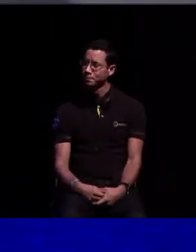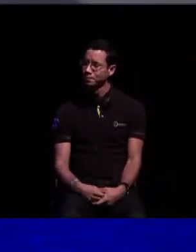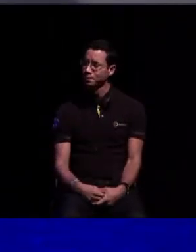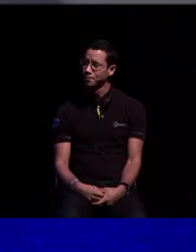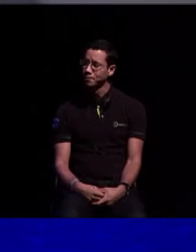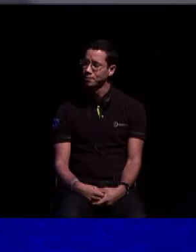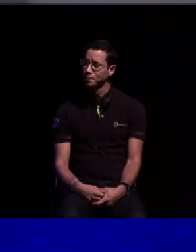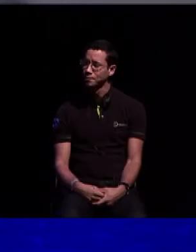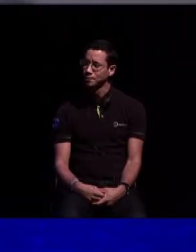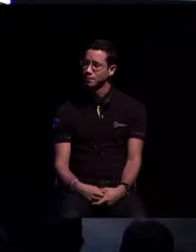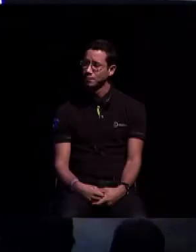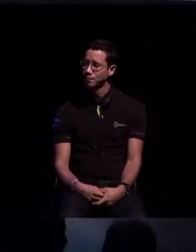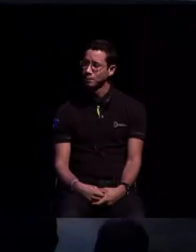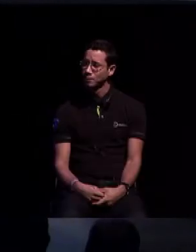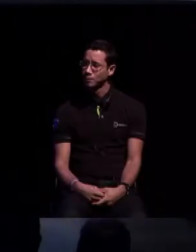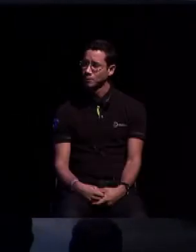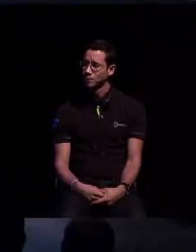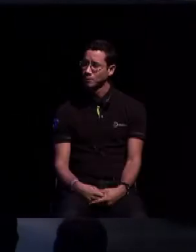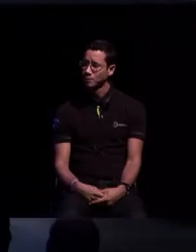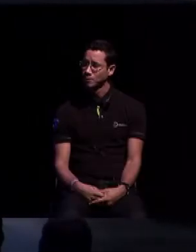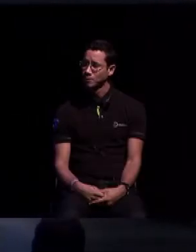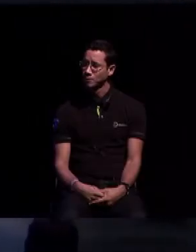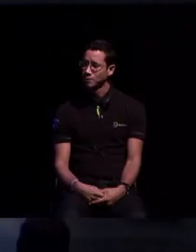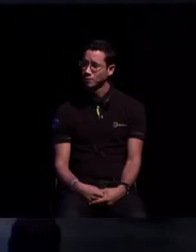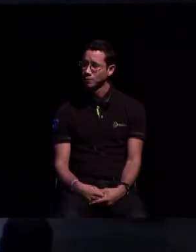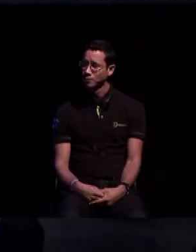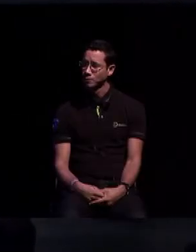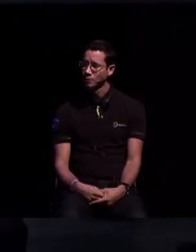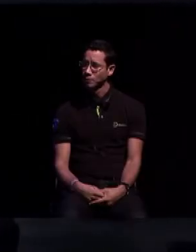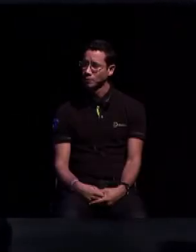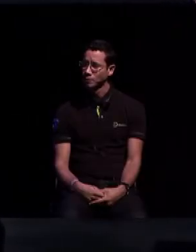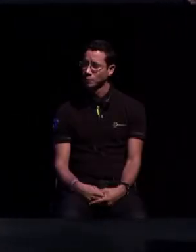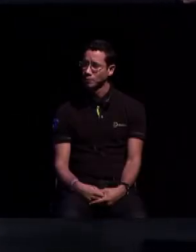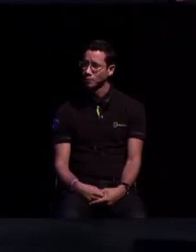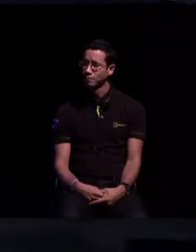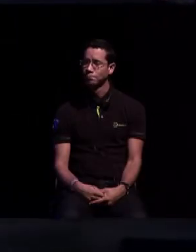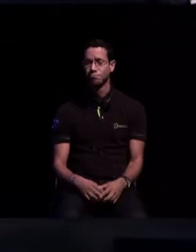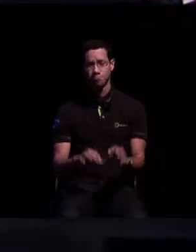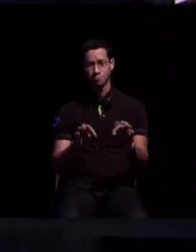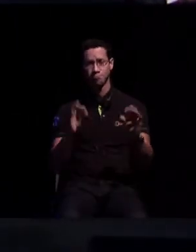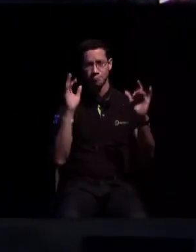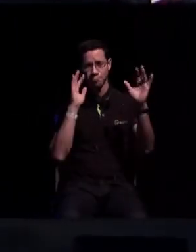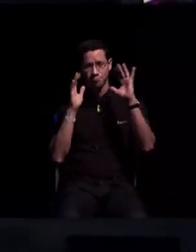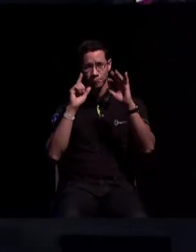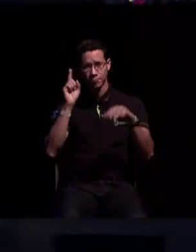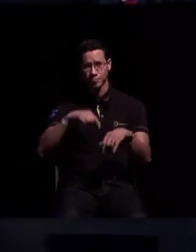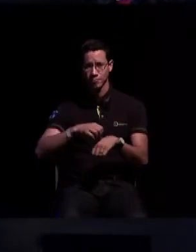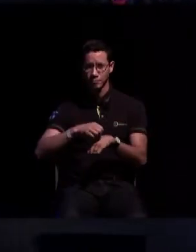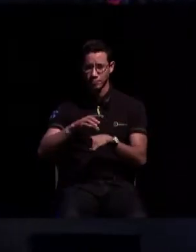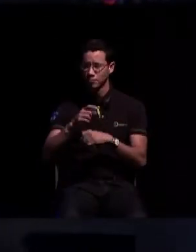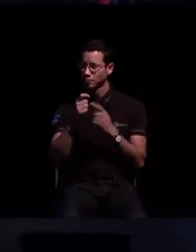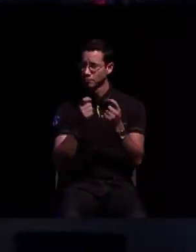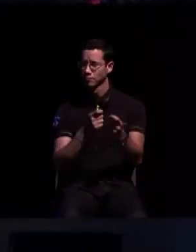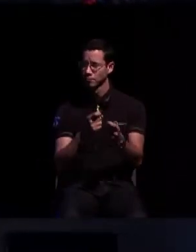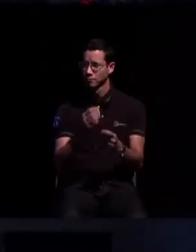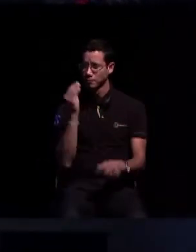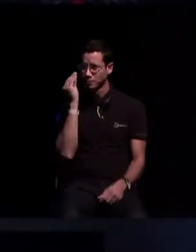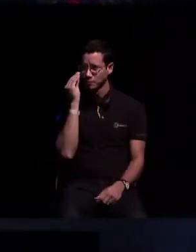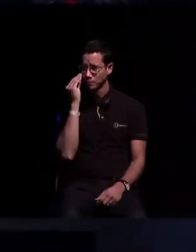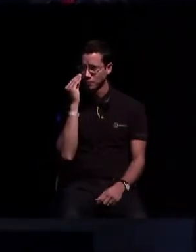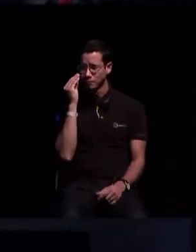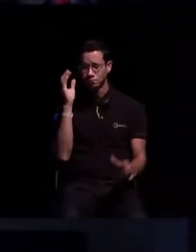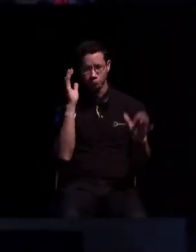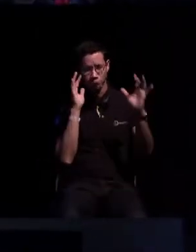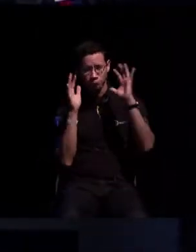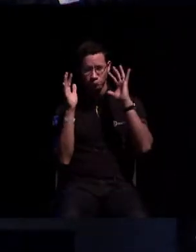Eu acho que eu tenho ainda mais uns 2 ou 3 minutinhos, né? Quer dizer, um pouco era isso que eu estava querendo tocar aqui para